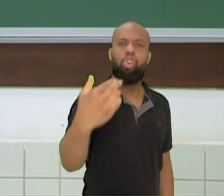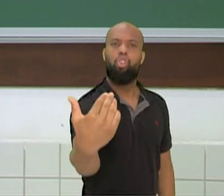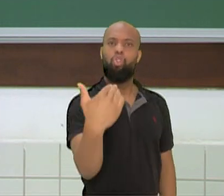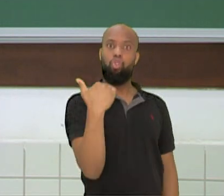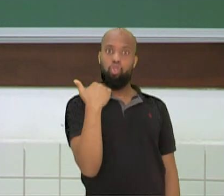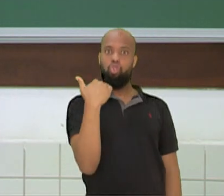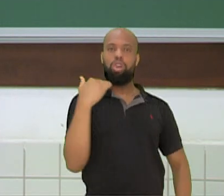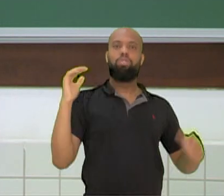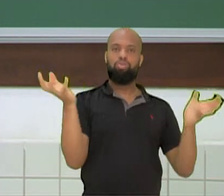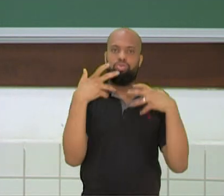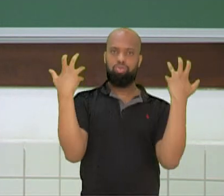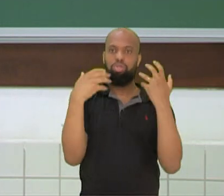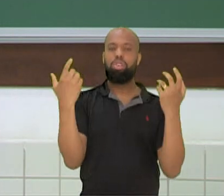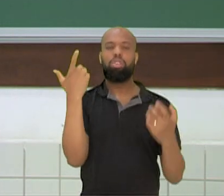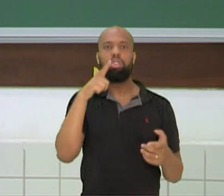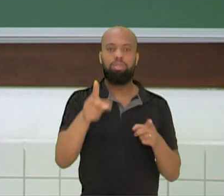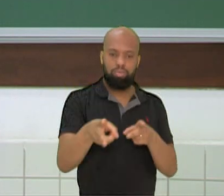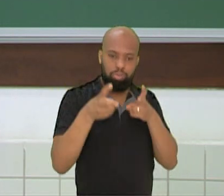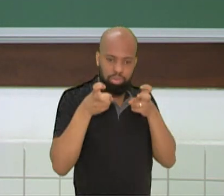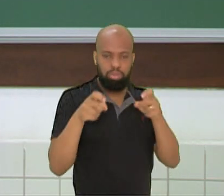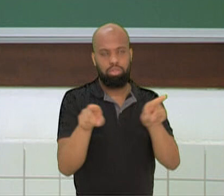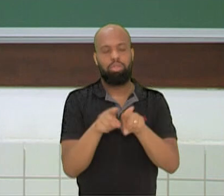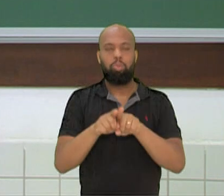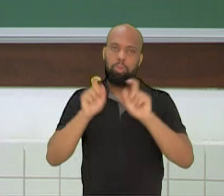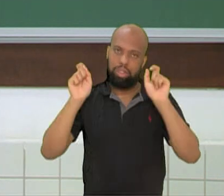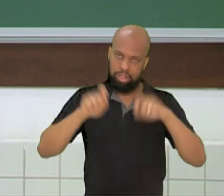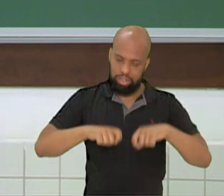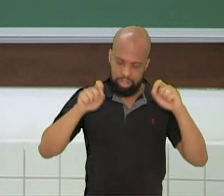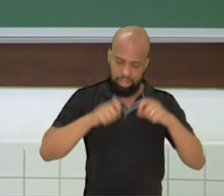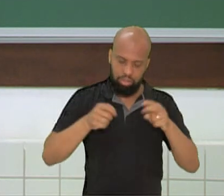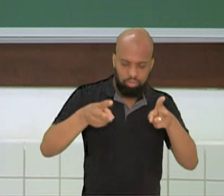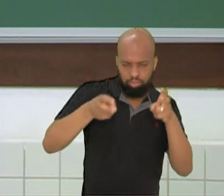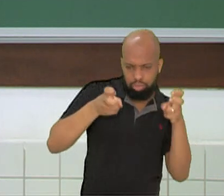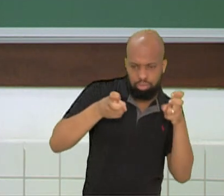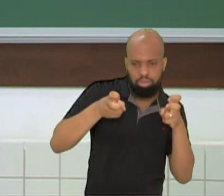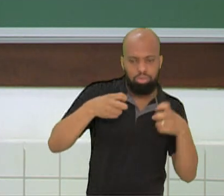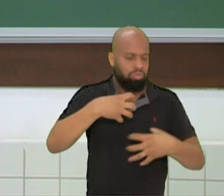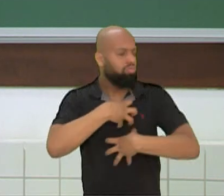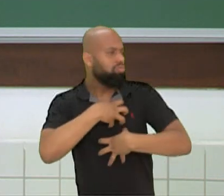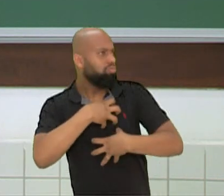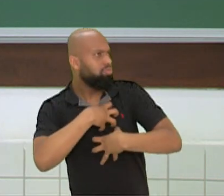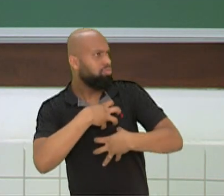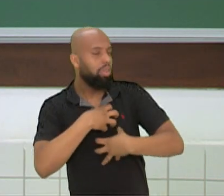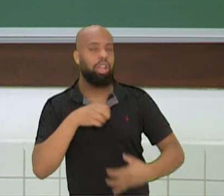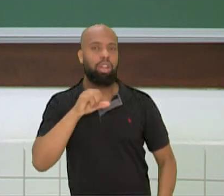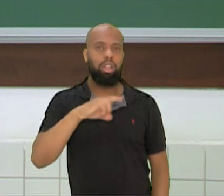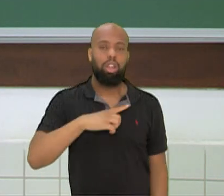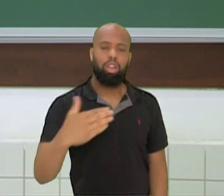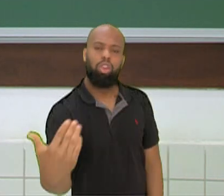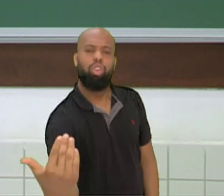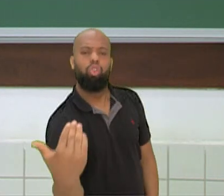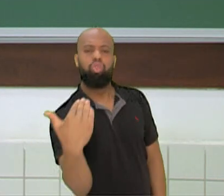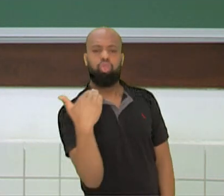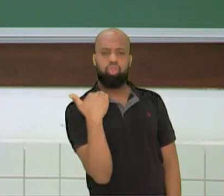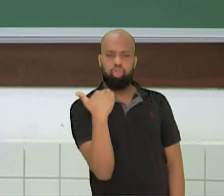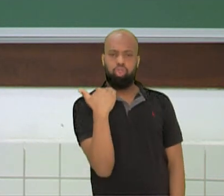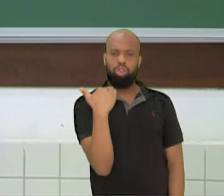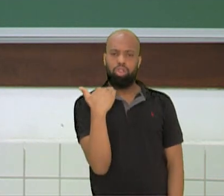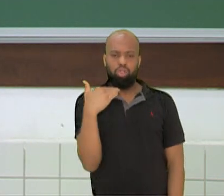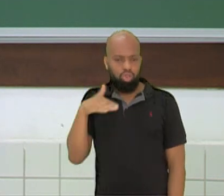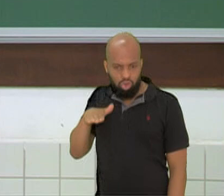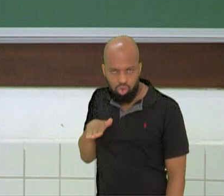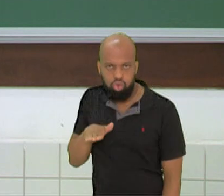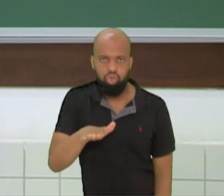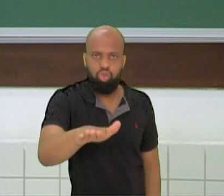da polícia, que venha com a sirene ligada e você consegue ter a percepção auditiva quando o veículo está se aproximando e também quando ele está se